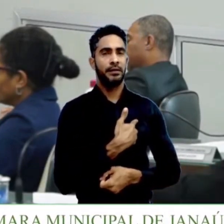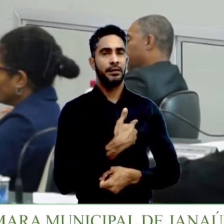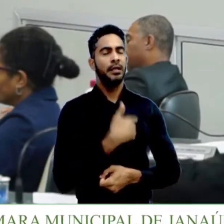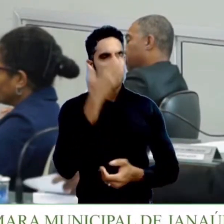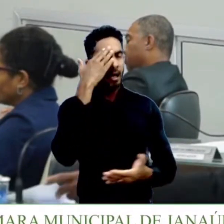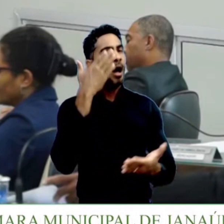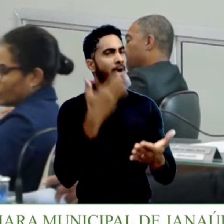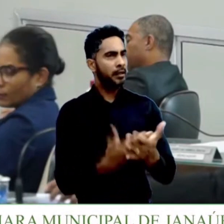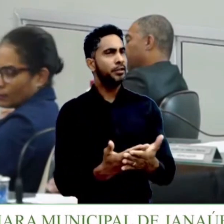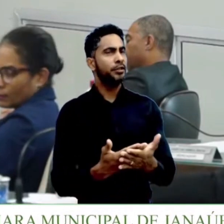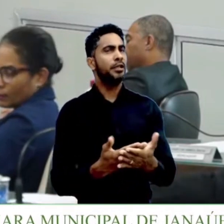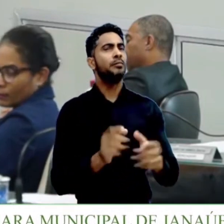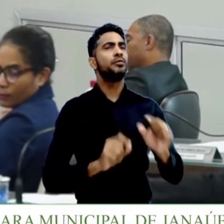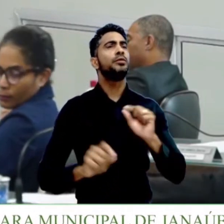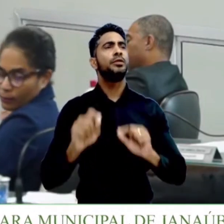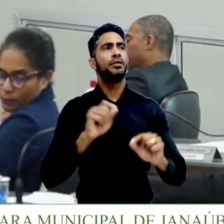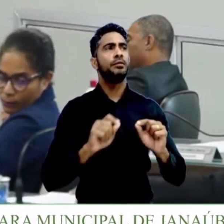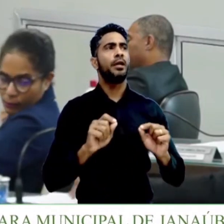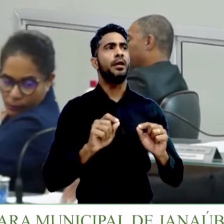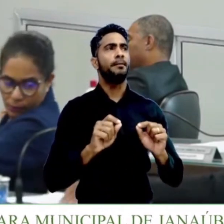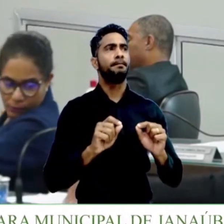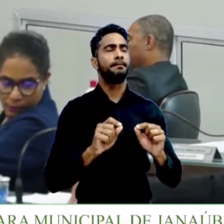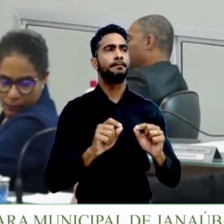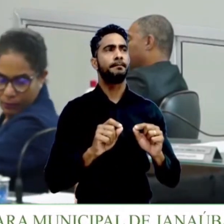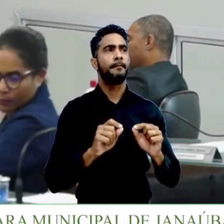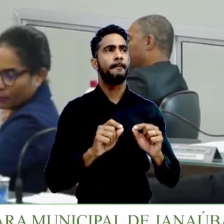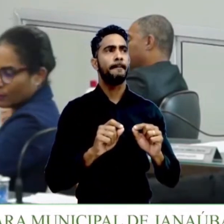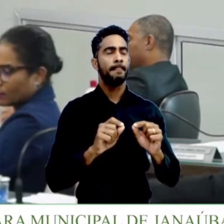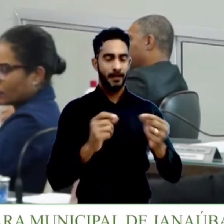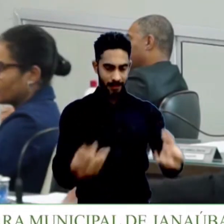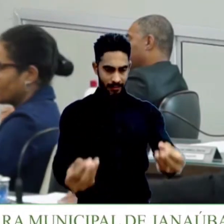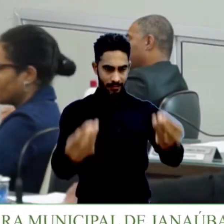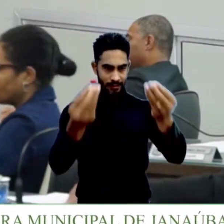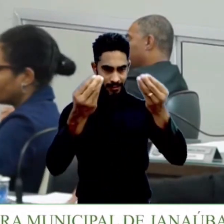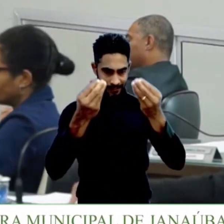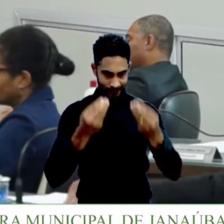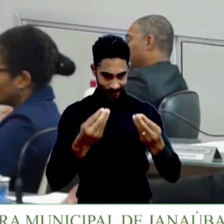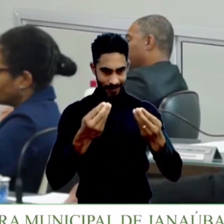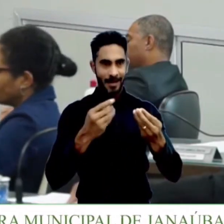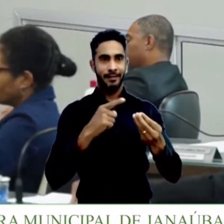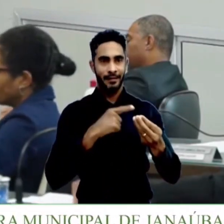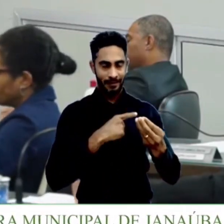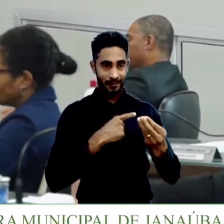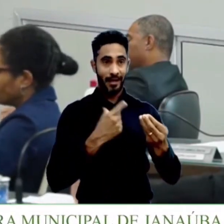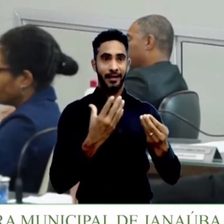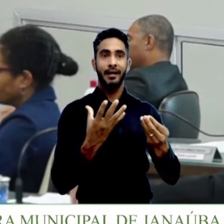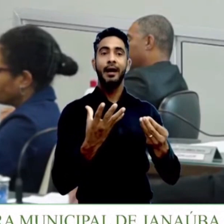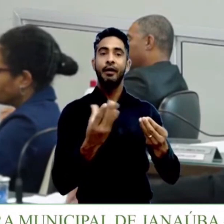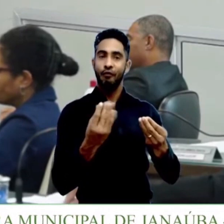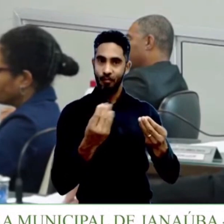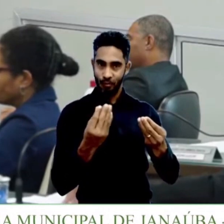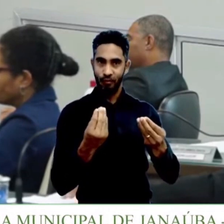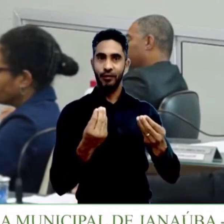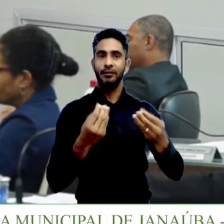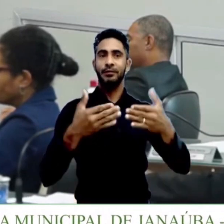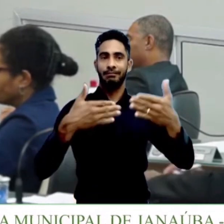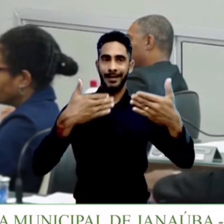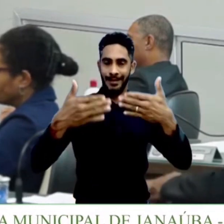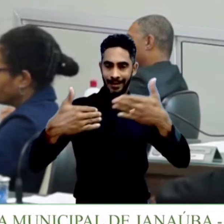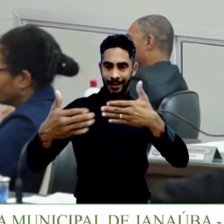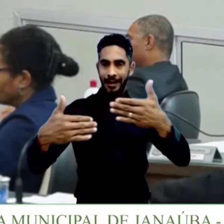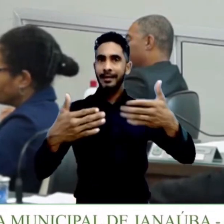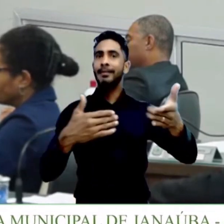nós acreditamos que da forma que ele chegou, tem muito a ser debatido e